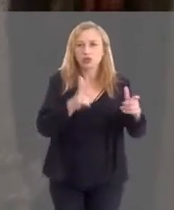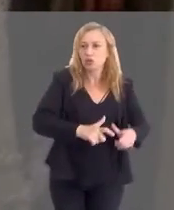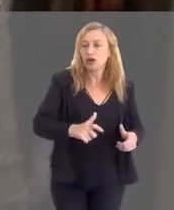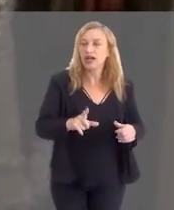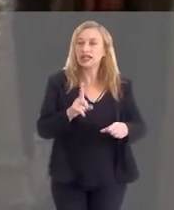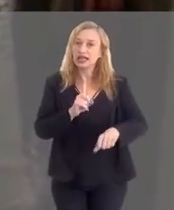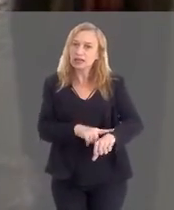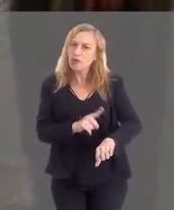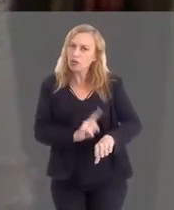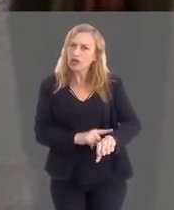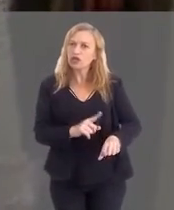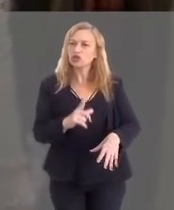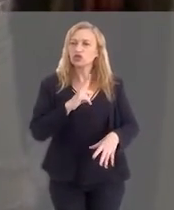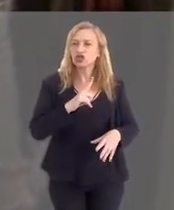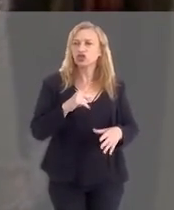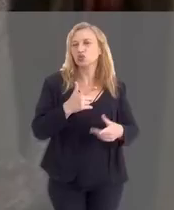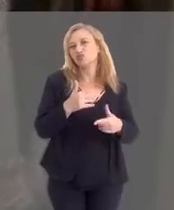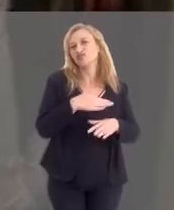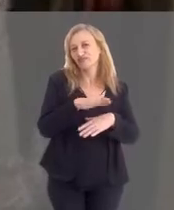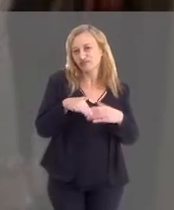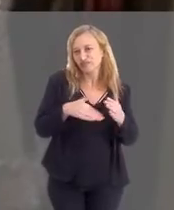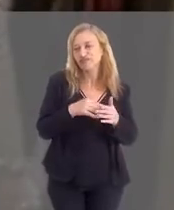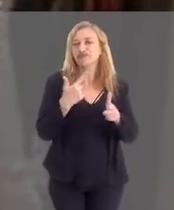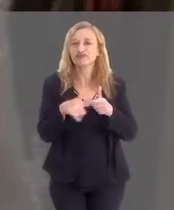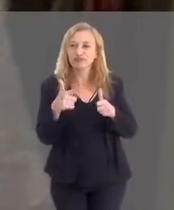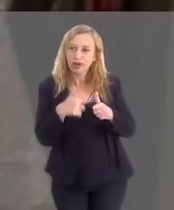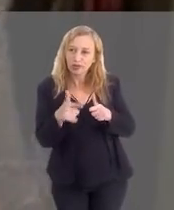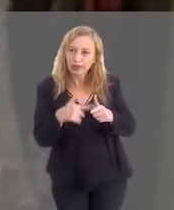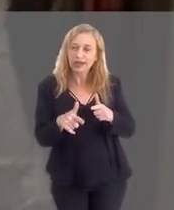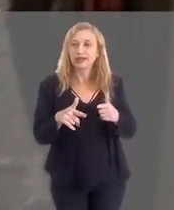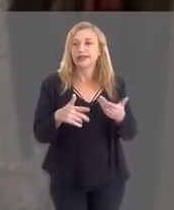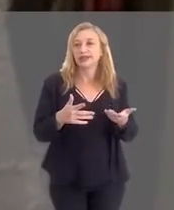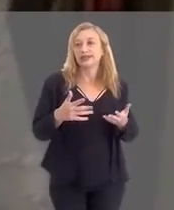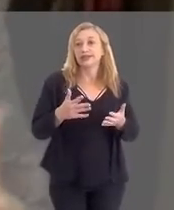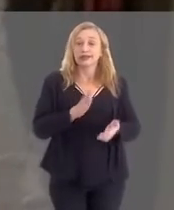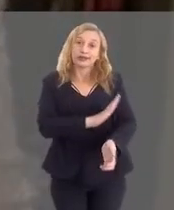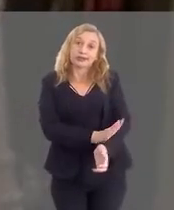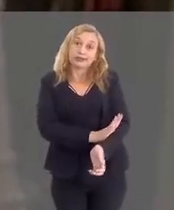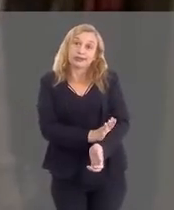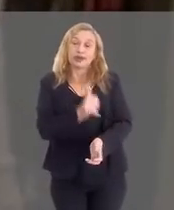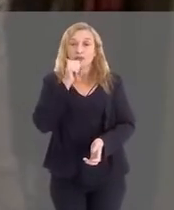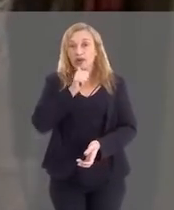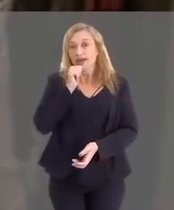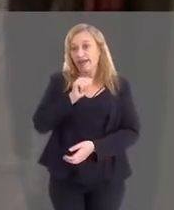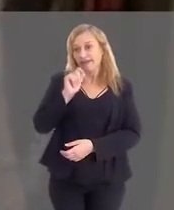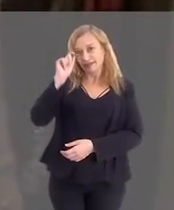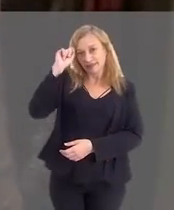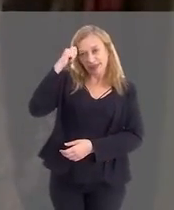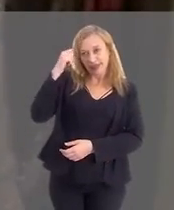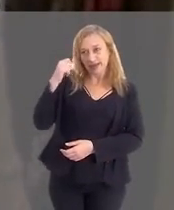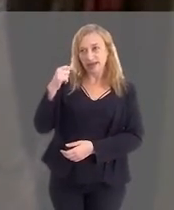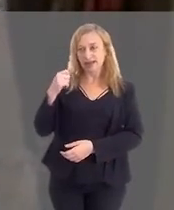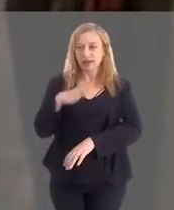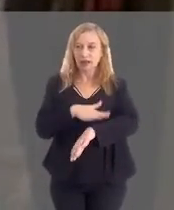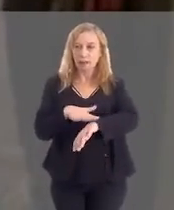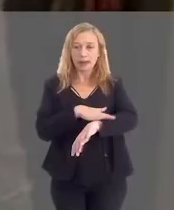assim, naquele momento, ainda tinha toda uma problemática em relação à minha identificação racial como uma mulher negra de pele